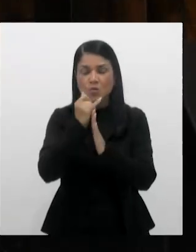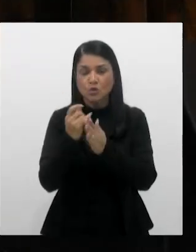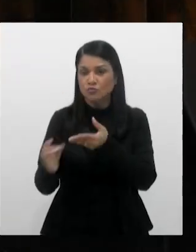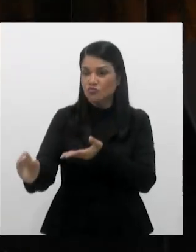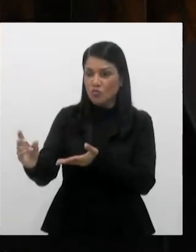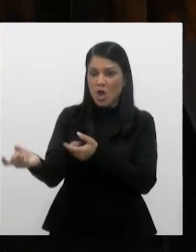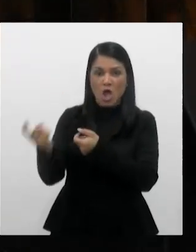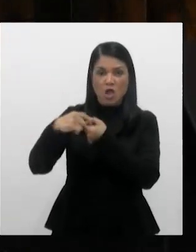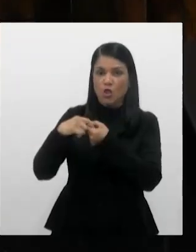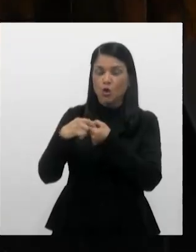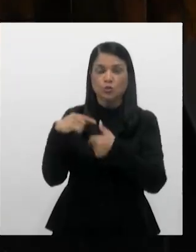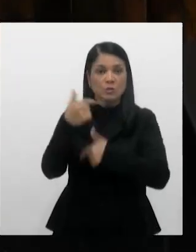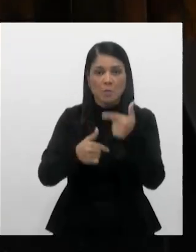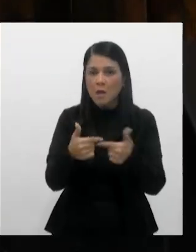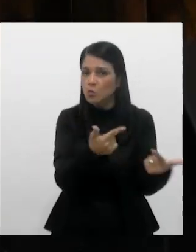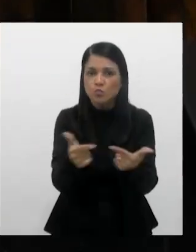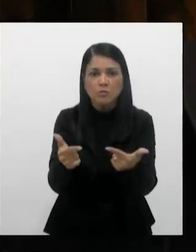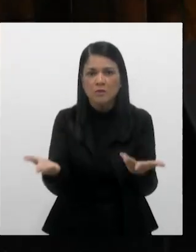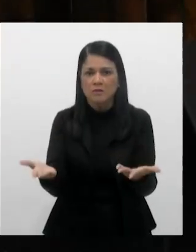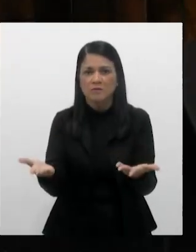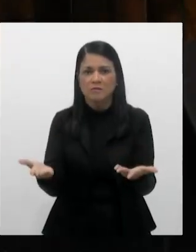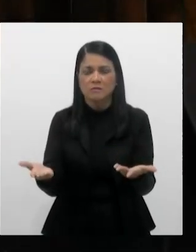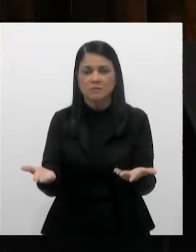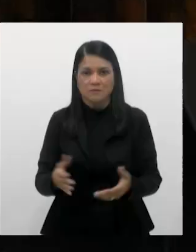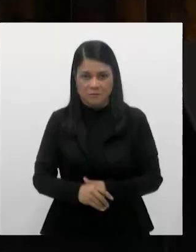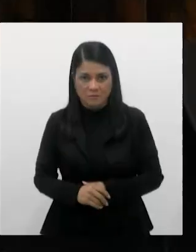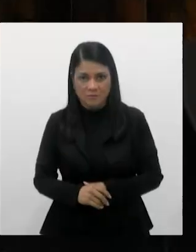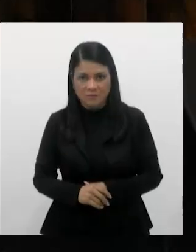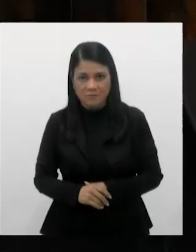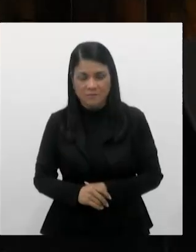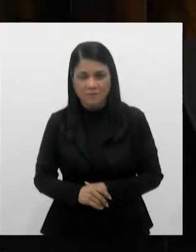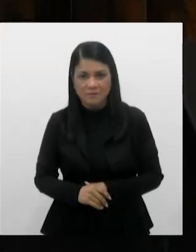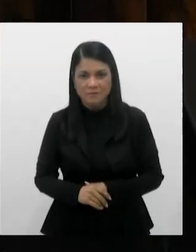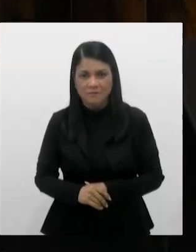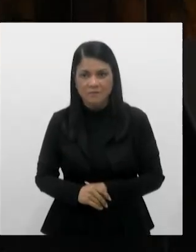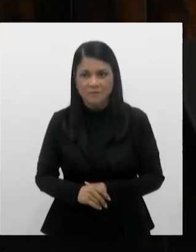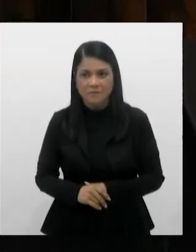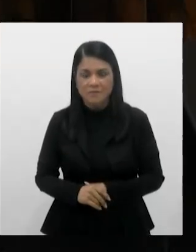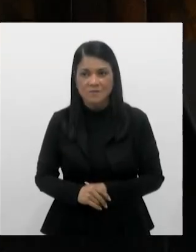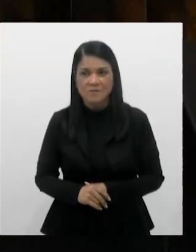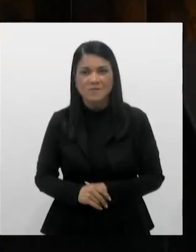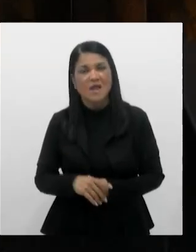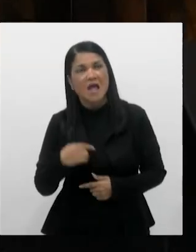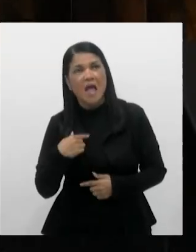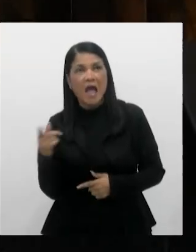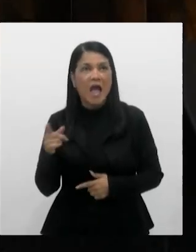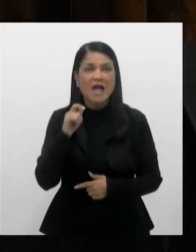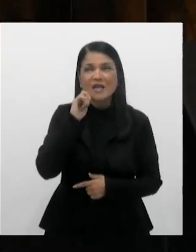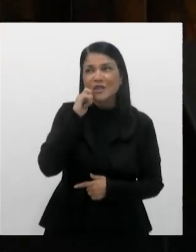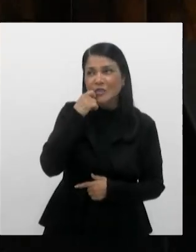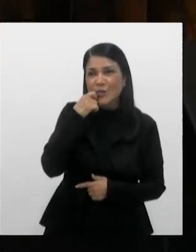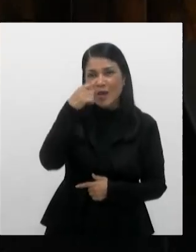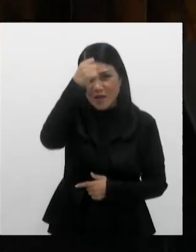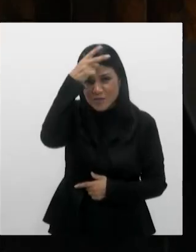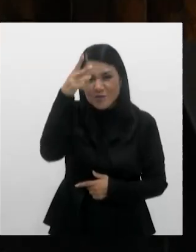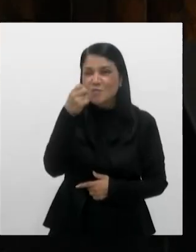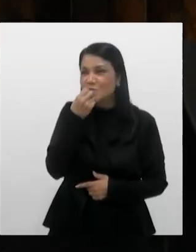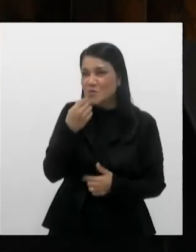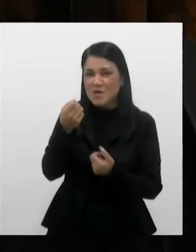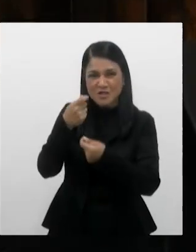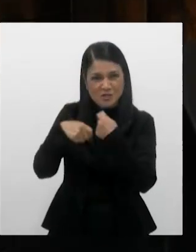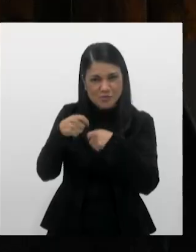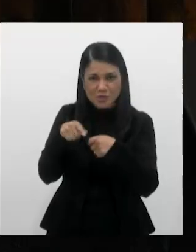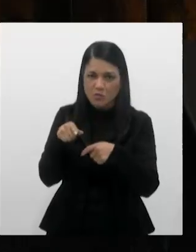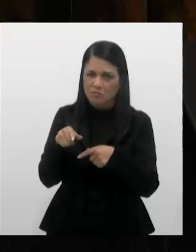bem prestados. E aí, dizem, né? O Eduardo Paes é bom administrador. Bom